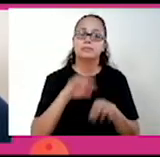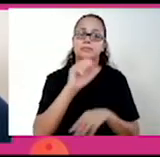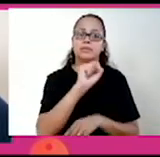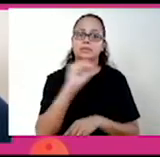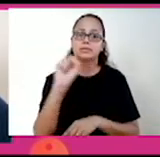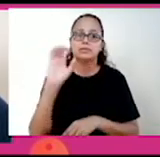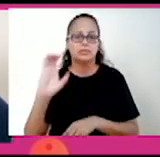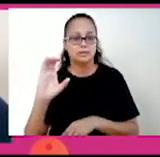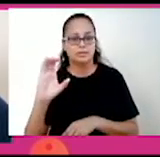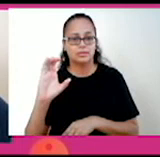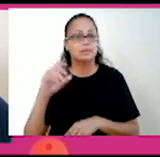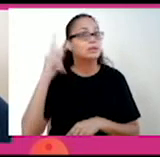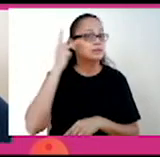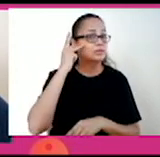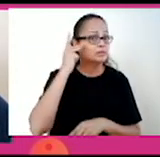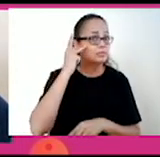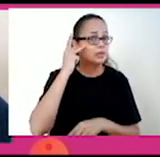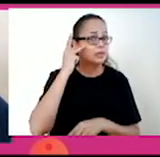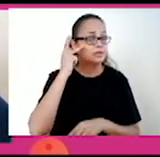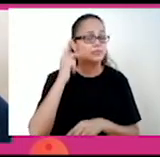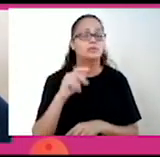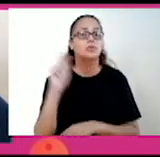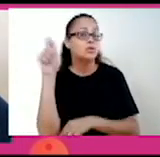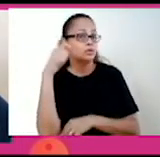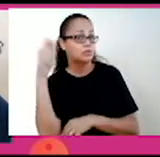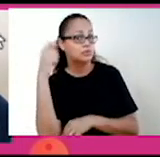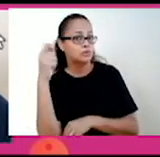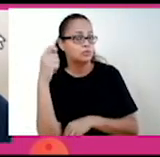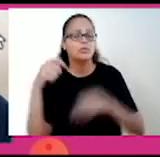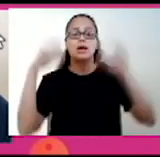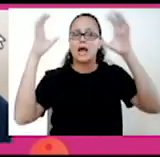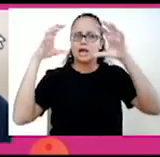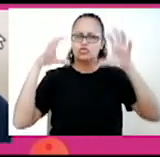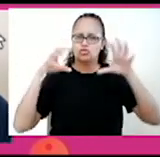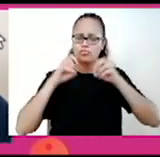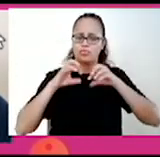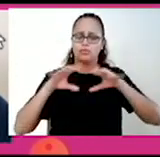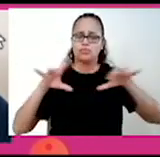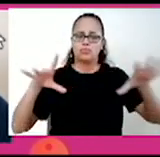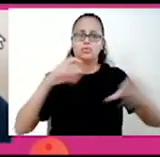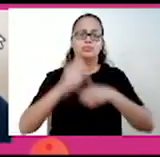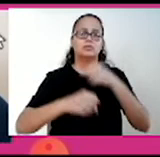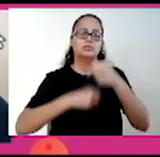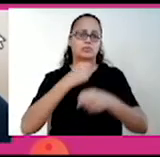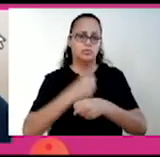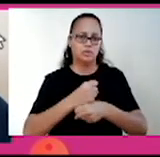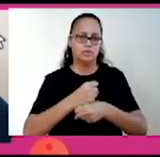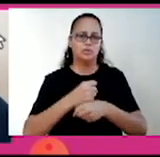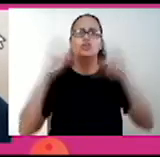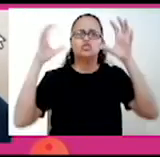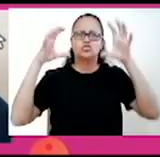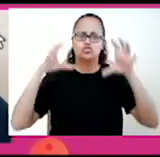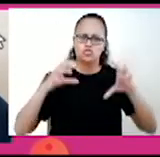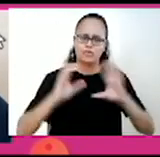Grosso do Sul, uma pequena parte do estado de São Paulo, todo o Rio Grande do Sul também. As chuvas são bem distribuídas ao longo do ano, ou seja, chove